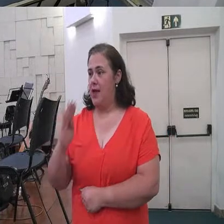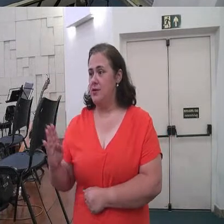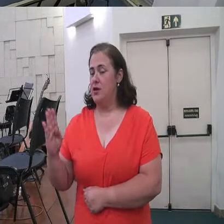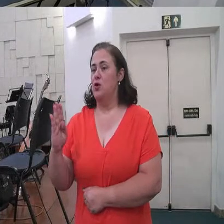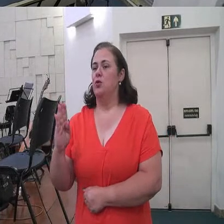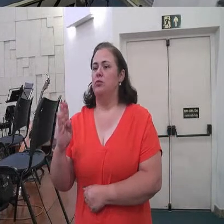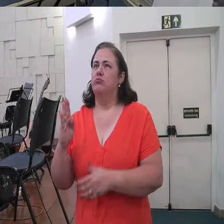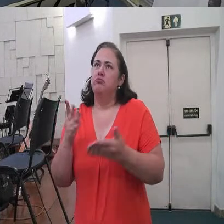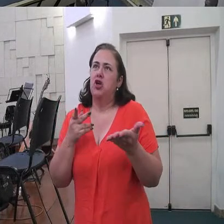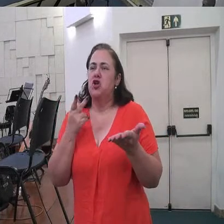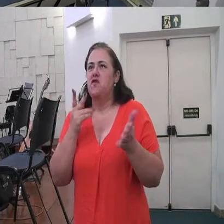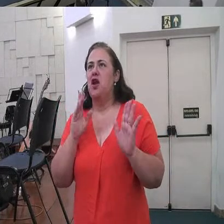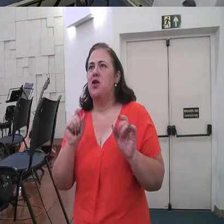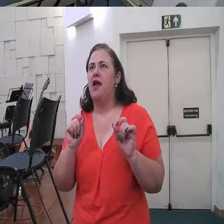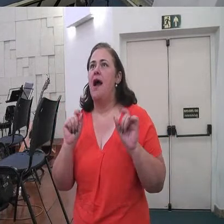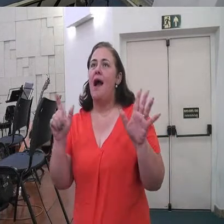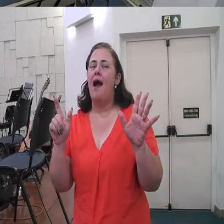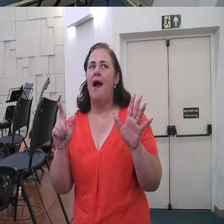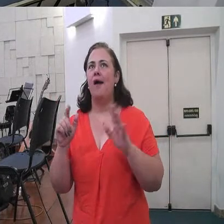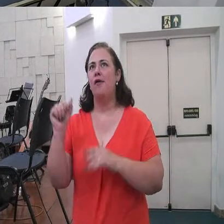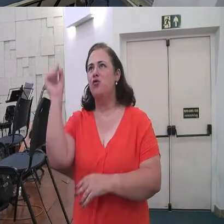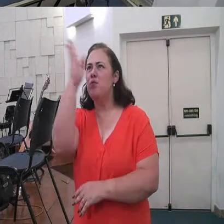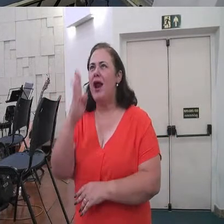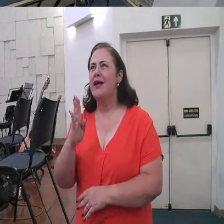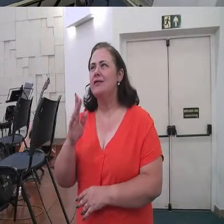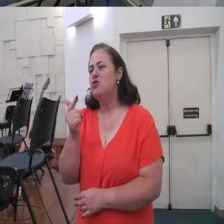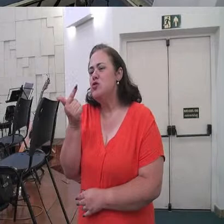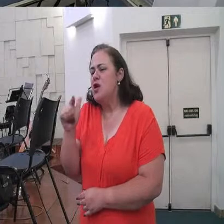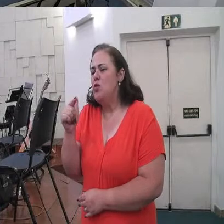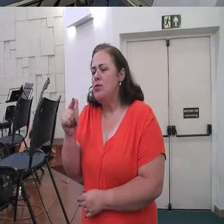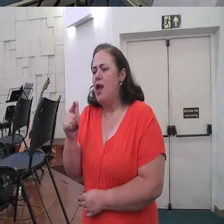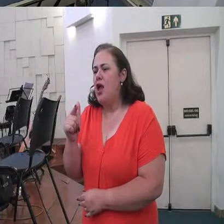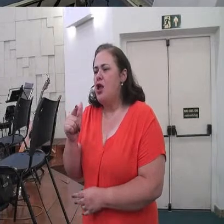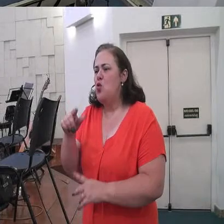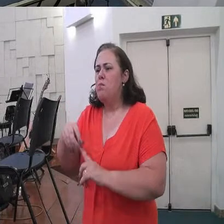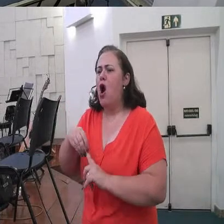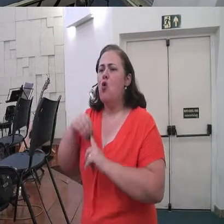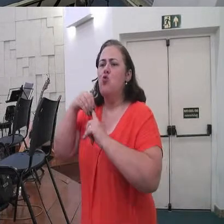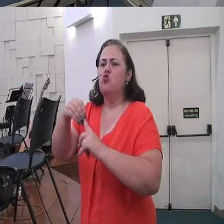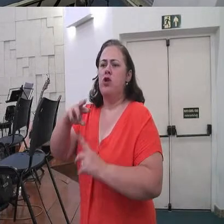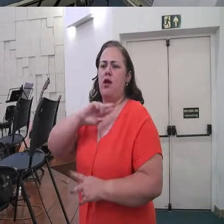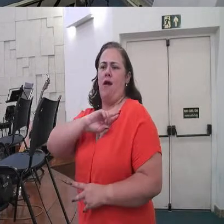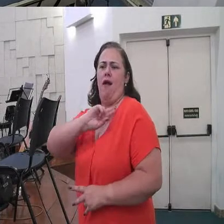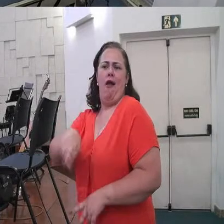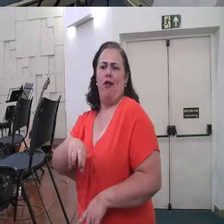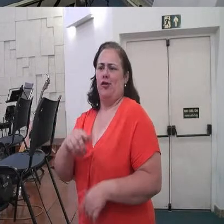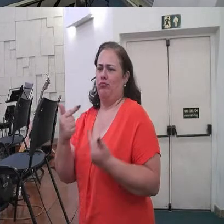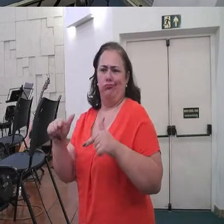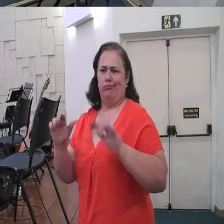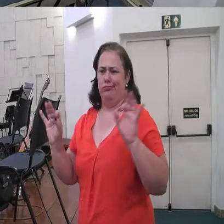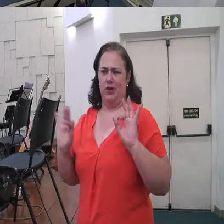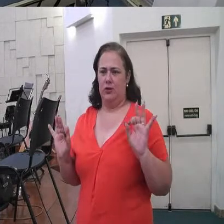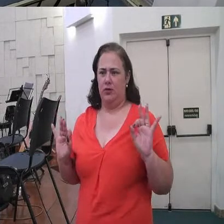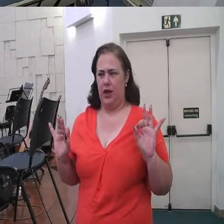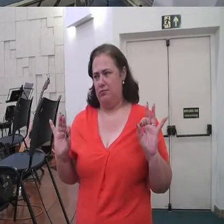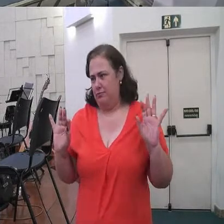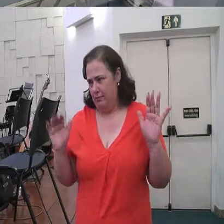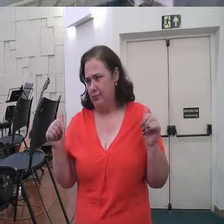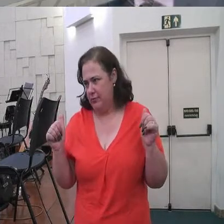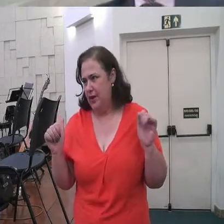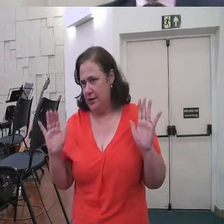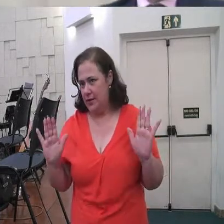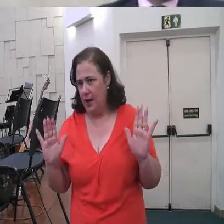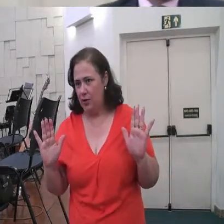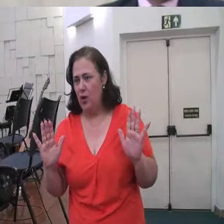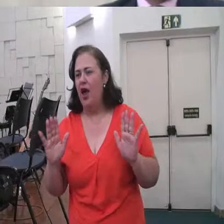laico, todos nós sabemos, não há uma religião oficial, é um Estado laico. Mas nós sabemos